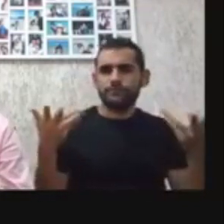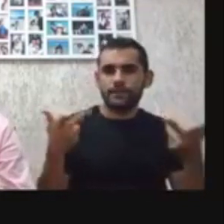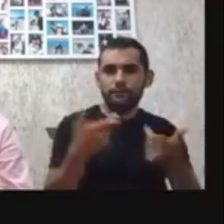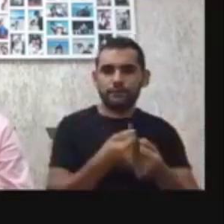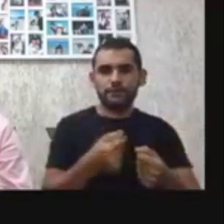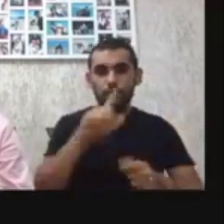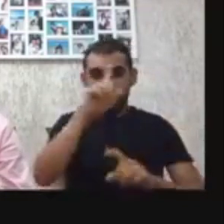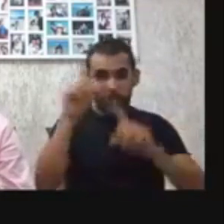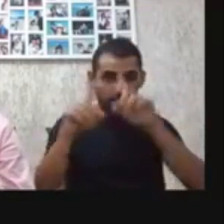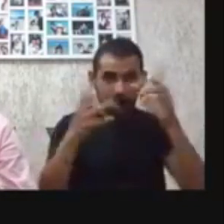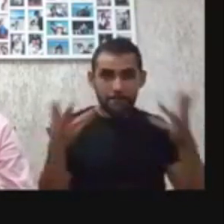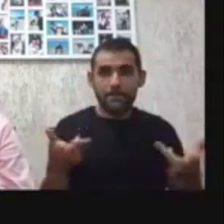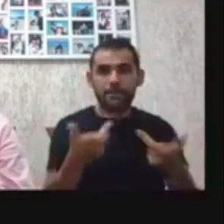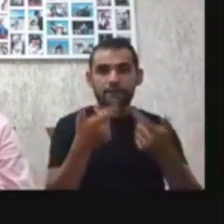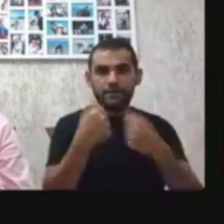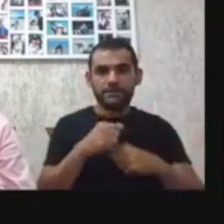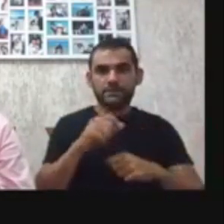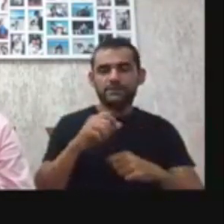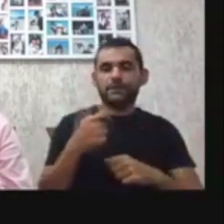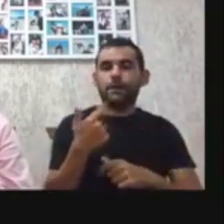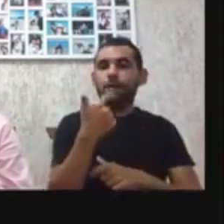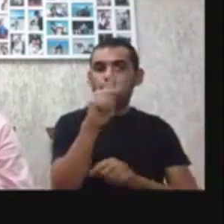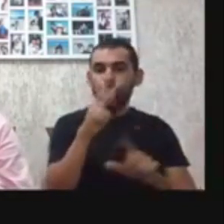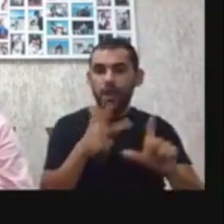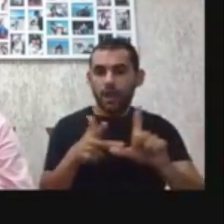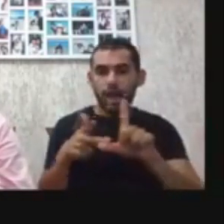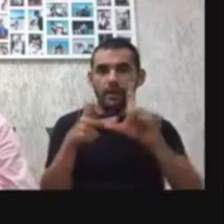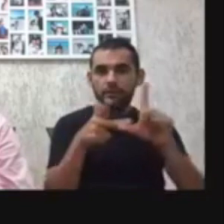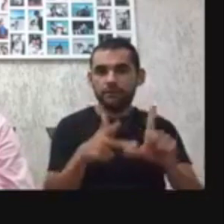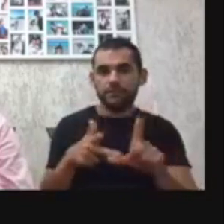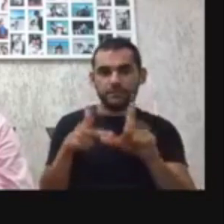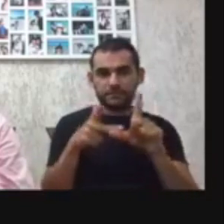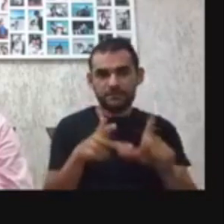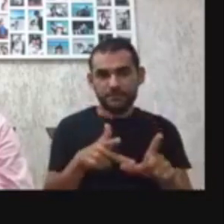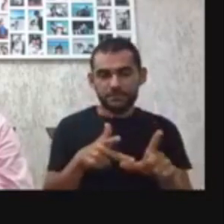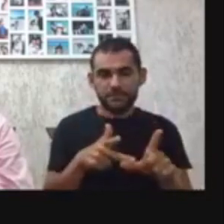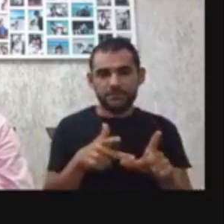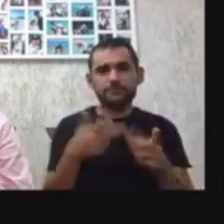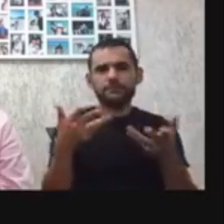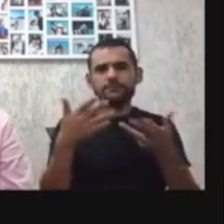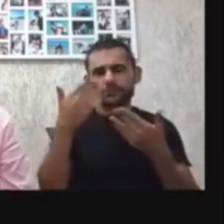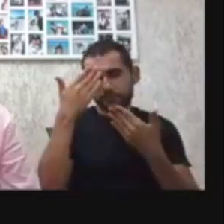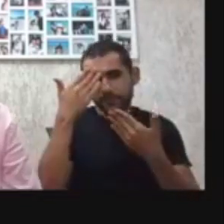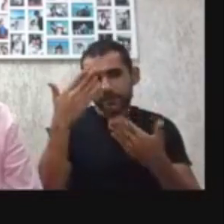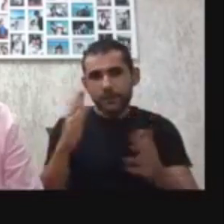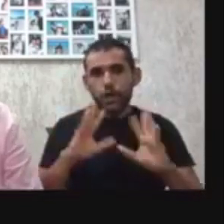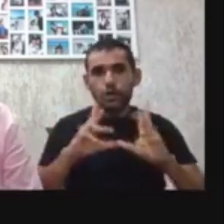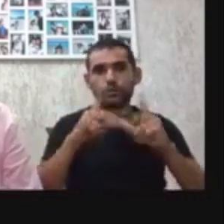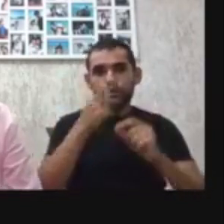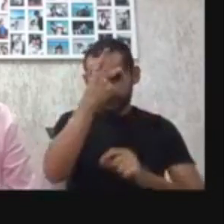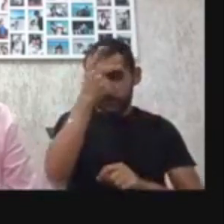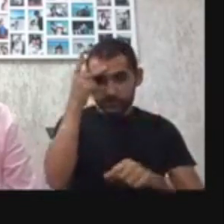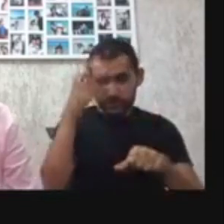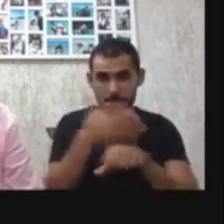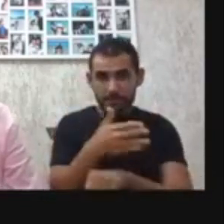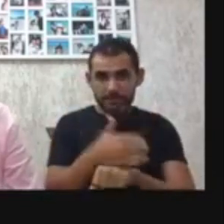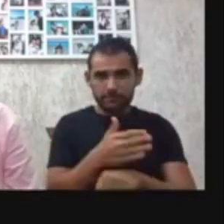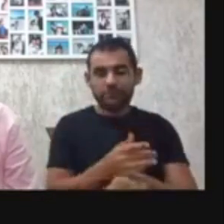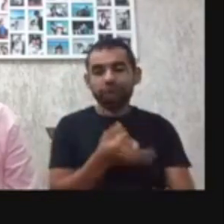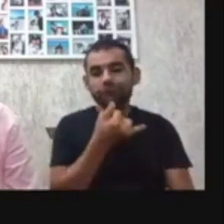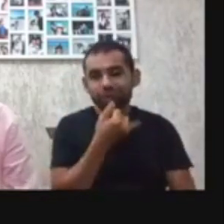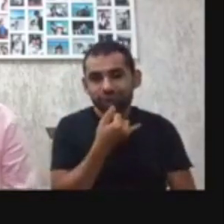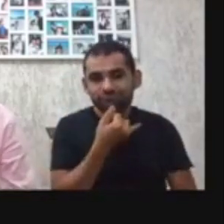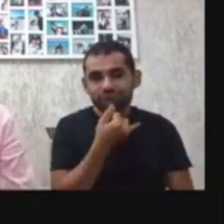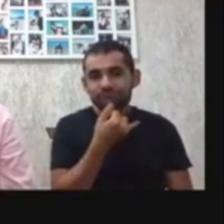ótima ideia para as próximas lives. E eu quero agradecer a todos que participaram. Infelizmente, não deu para a gente